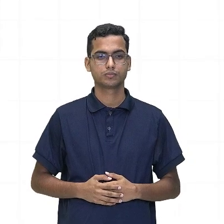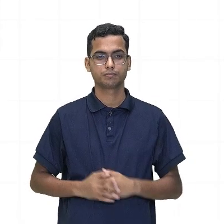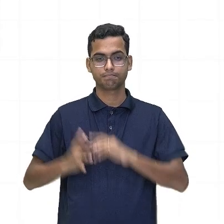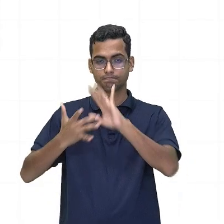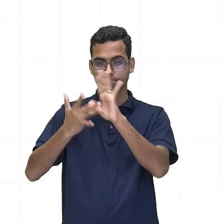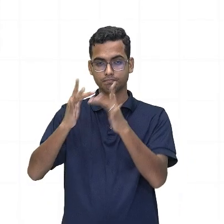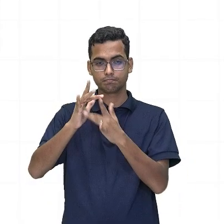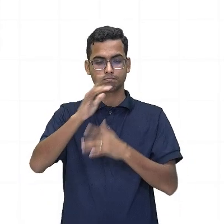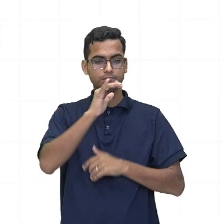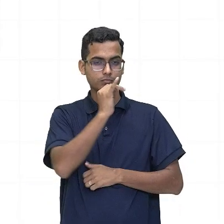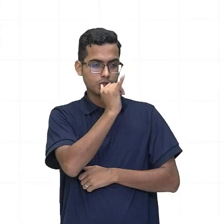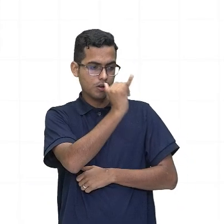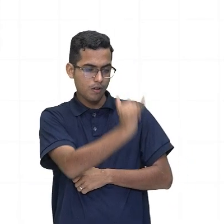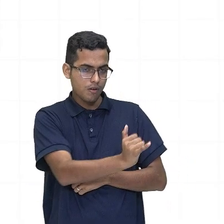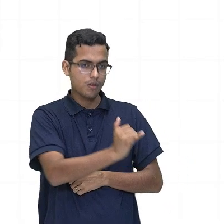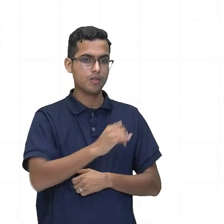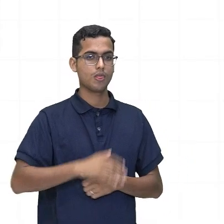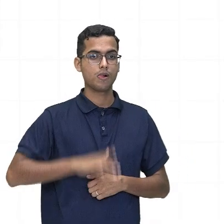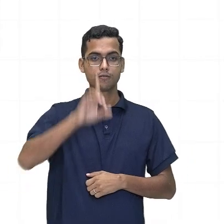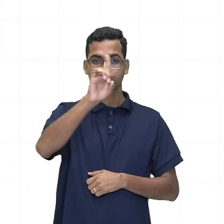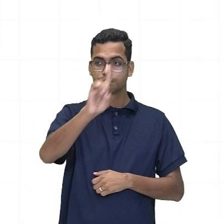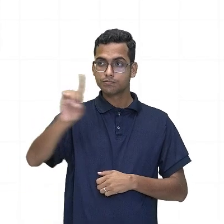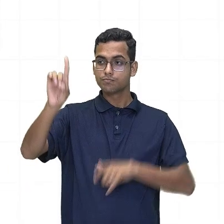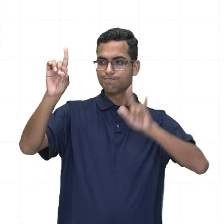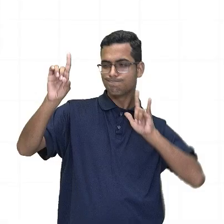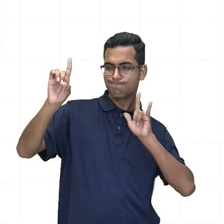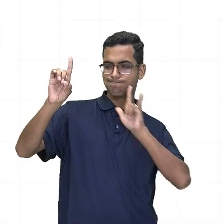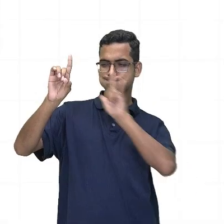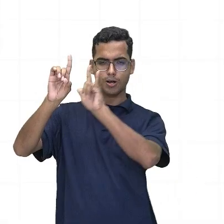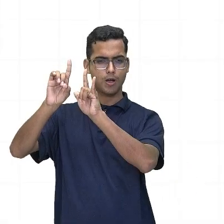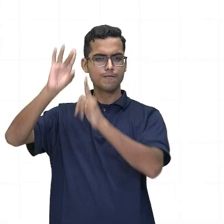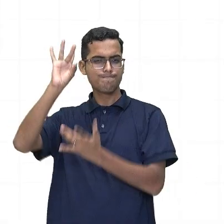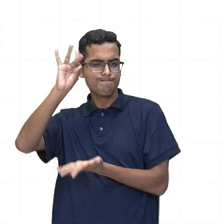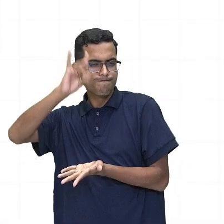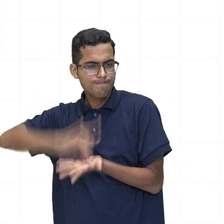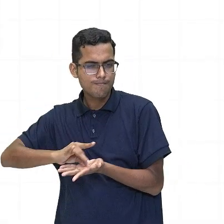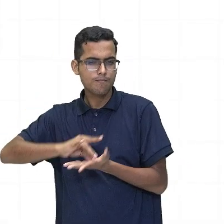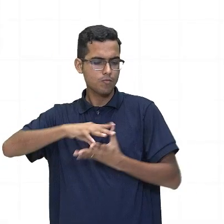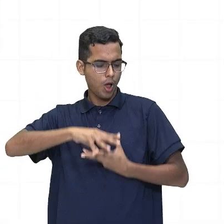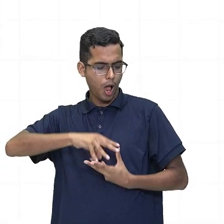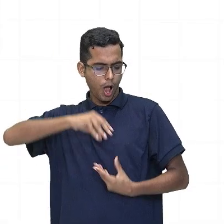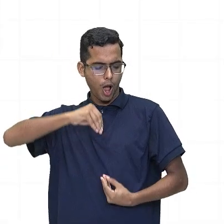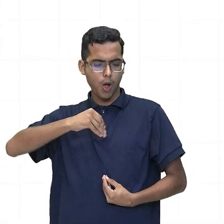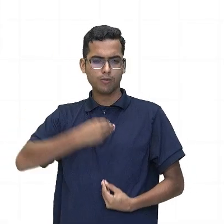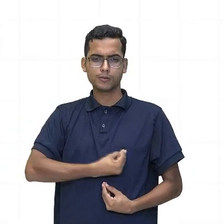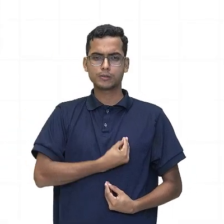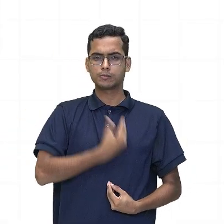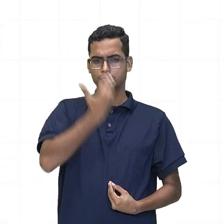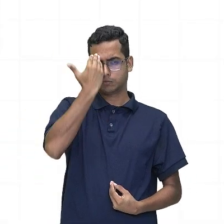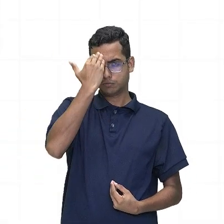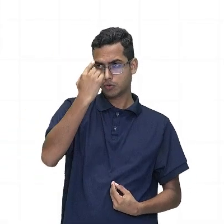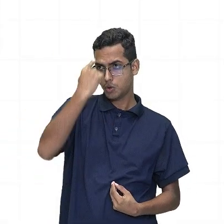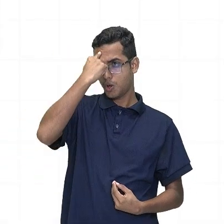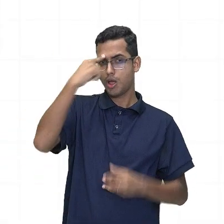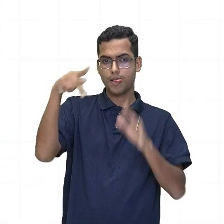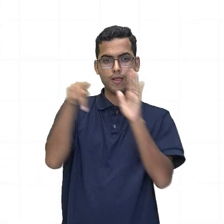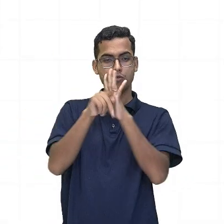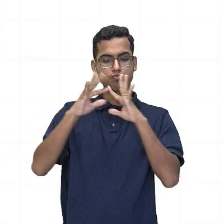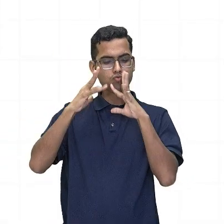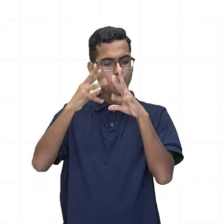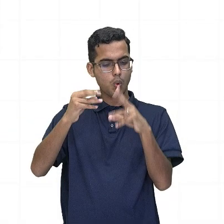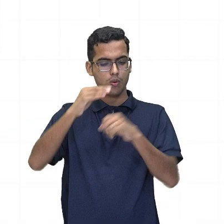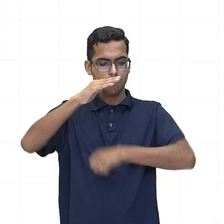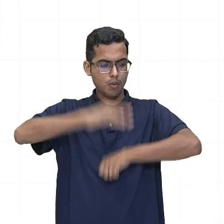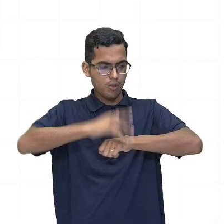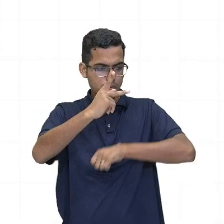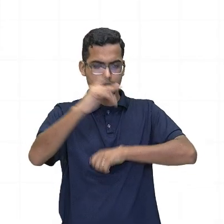disse-lhe: amará o Senhor teu Deus de todo o teu coração, de toda a tua alma e de todo o teu pensamento. Este